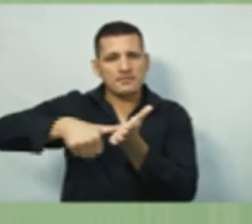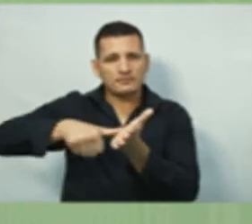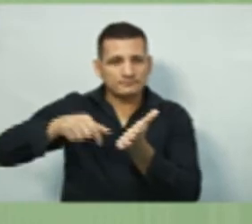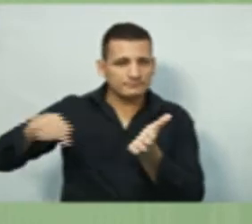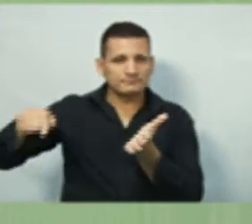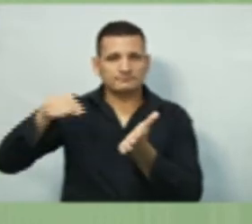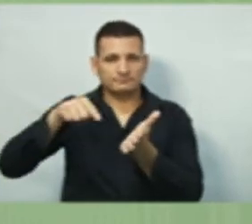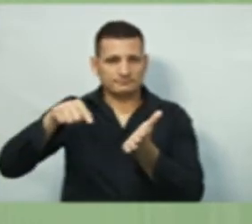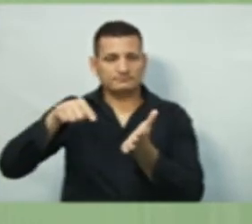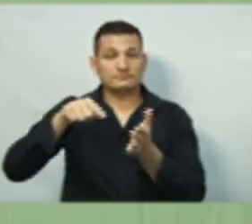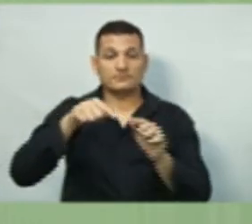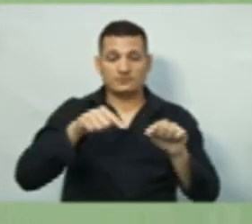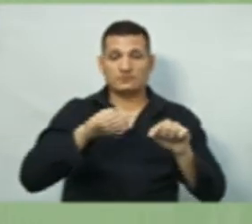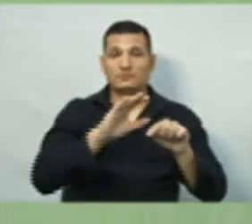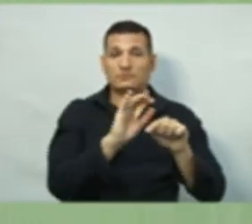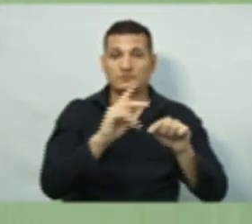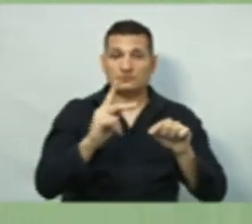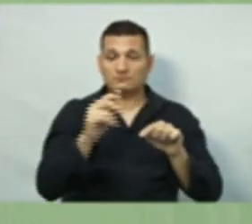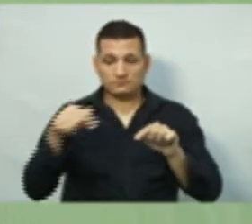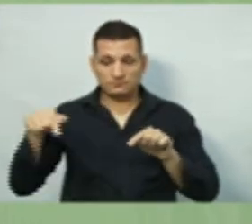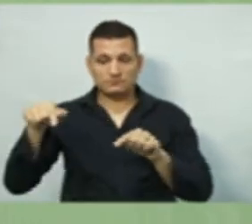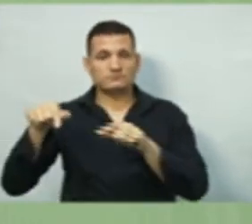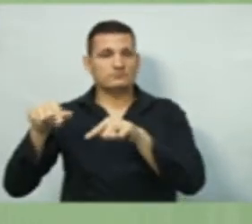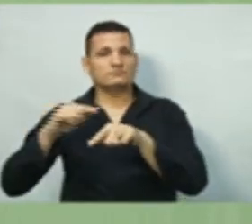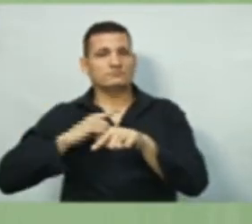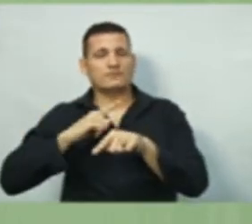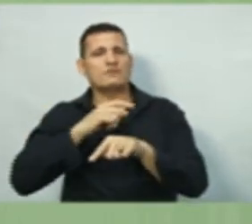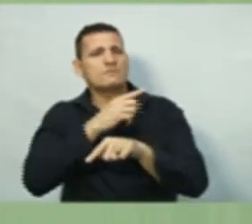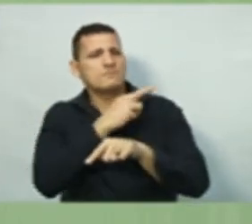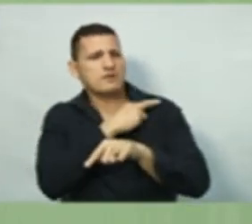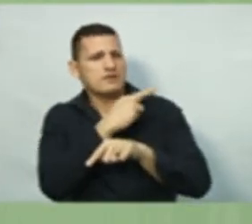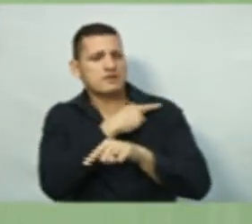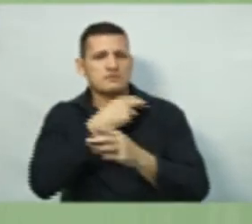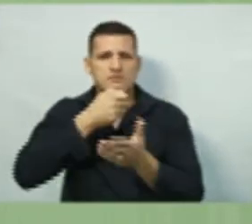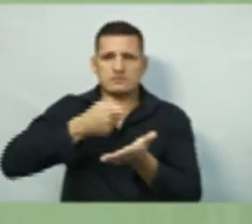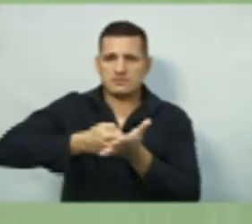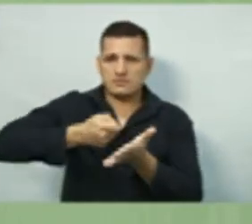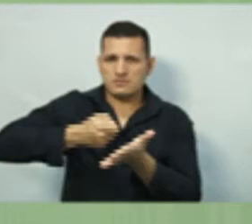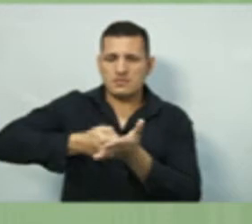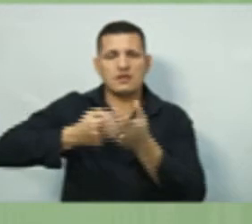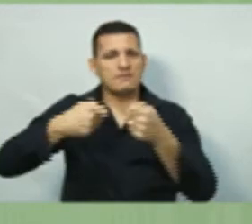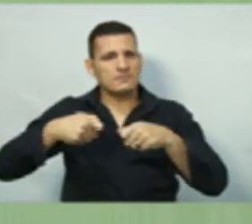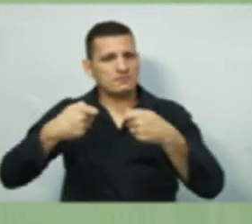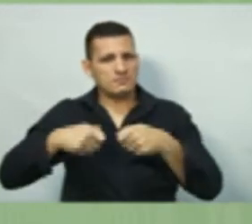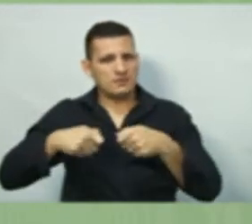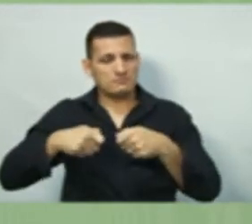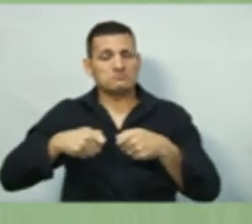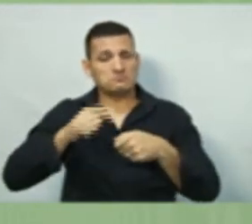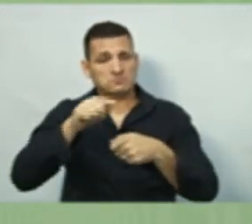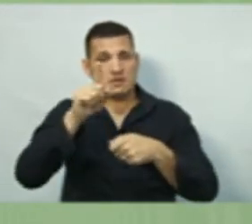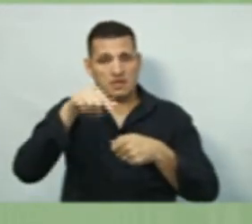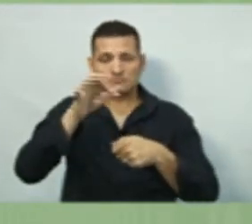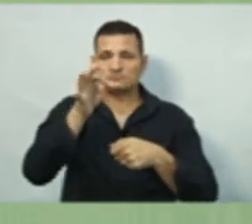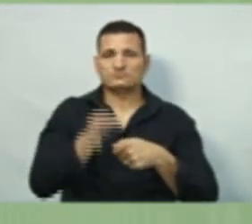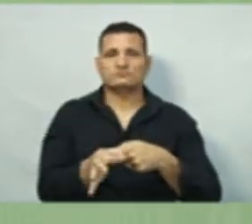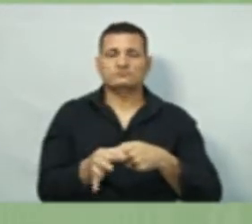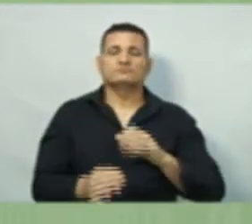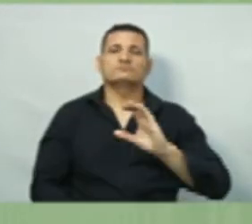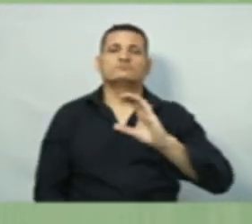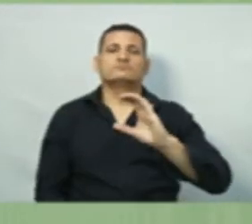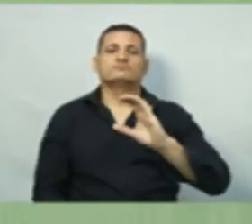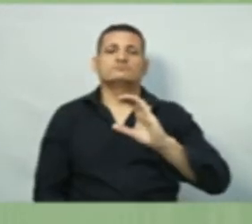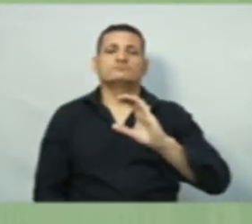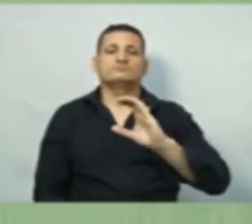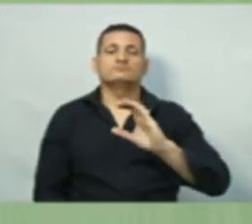assumem obrigações, deveres e responsabilidades. Esta está correta. E a letra